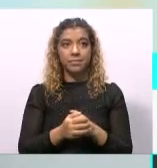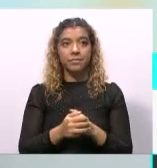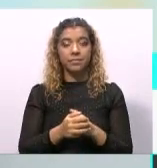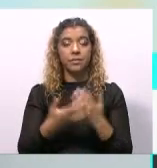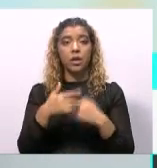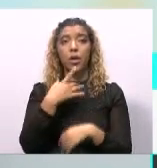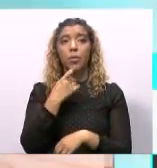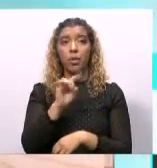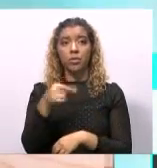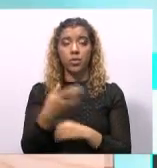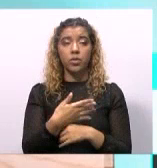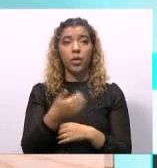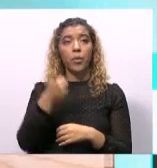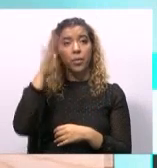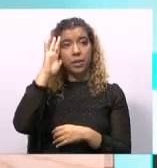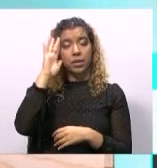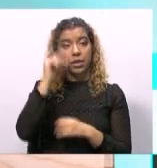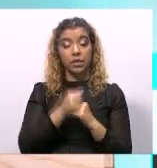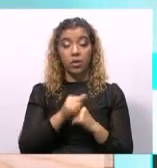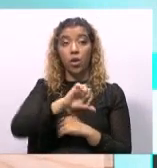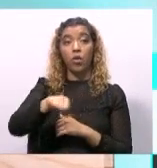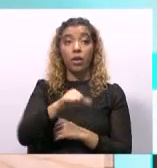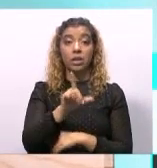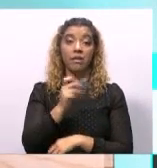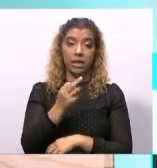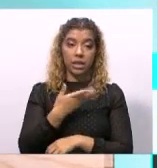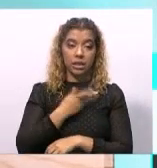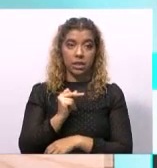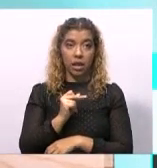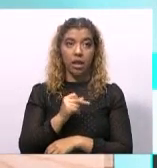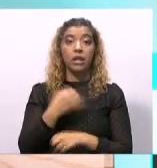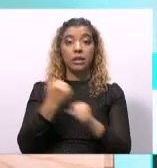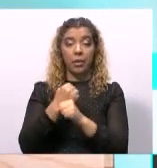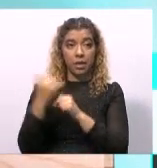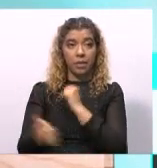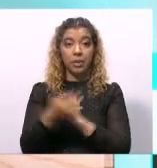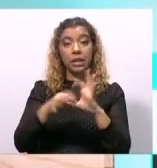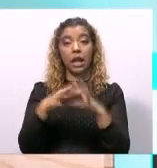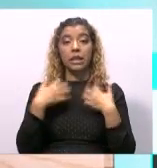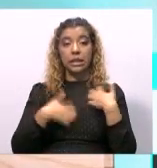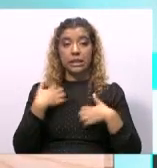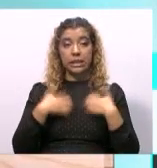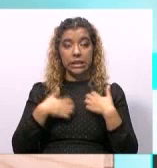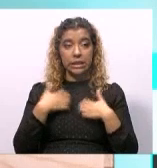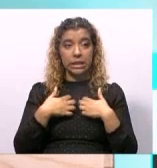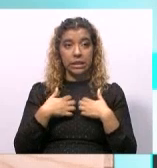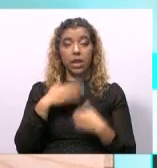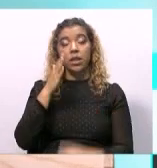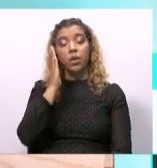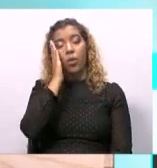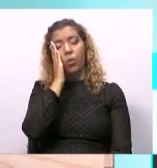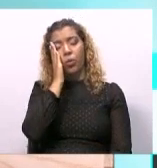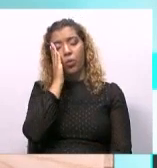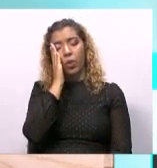Mais uma pergunta, muito boa tarde. Gostaria de saber se o óleo essencial de lavanda realmente funciona para a ansiedade e ter assim uma boa noite de sono.